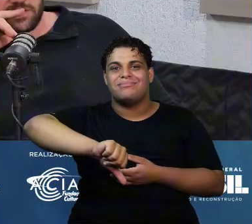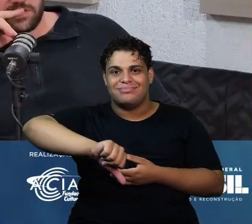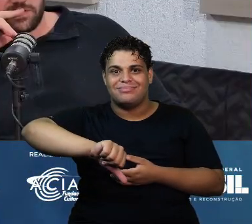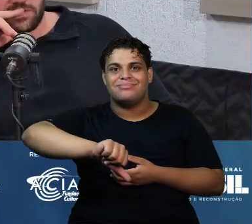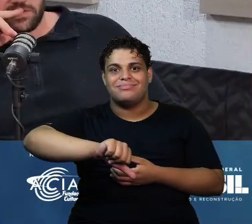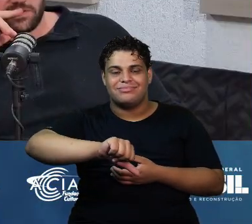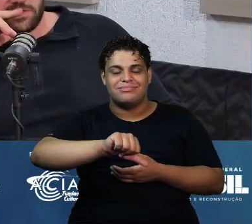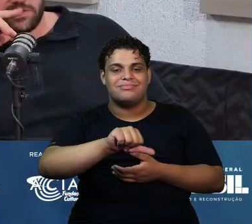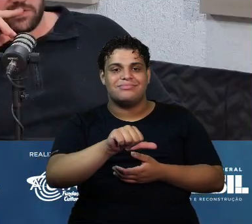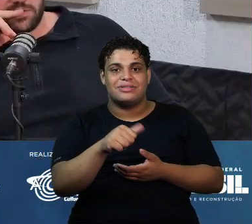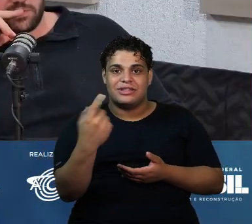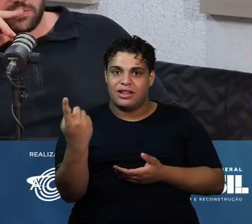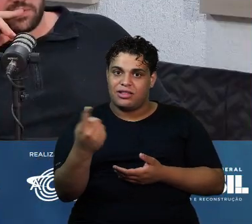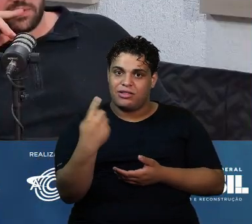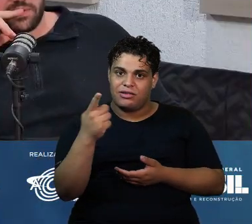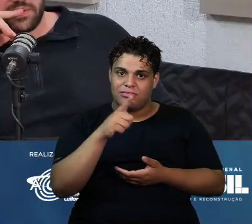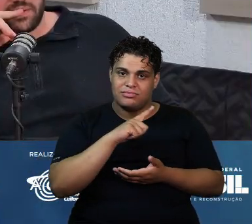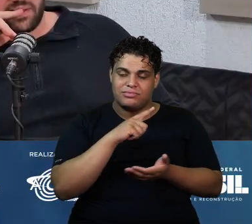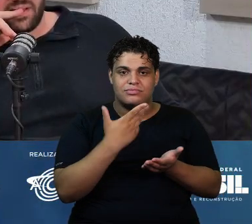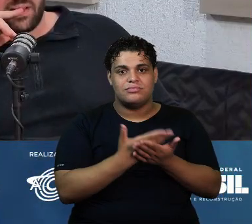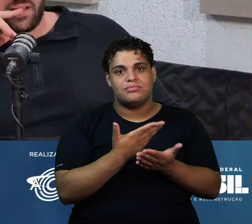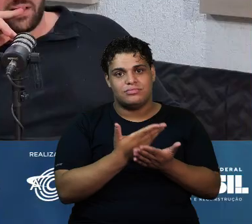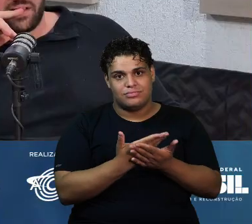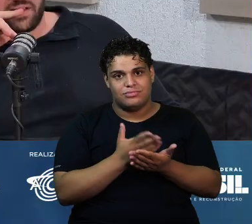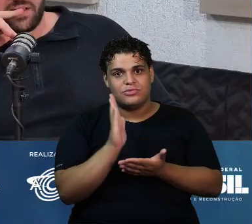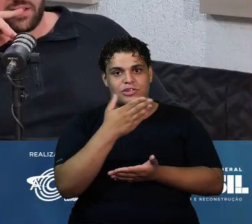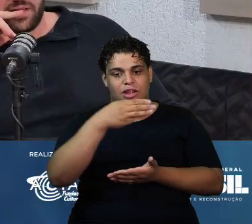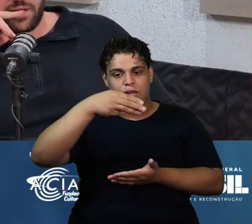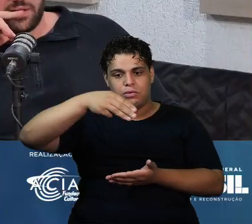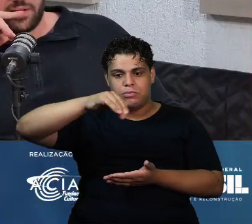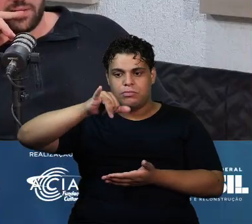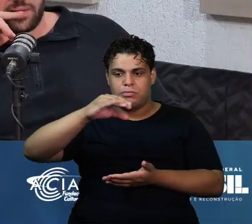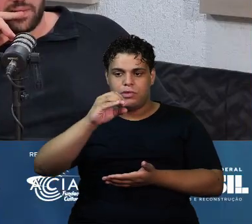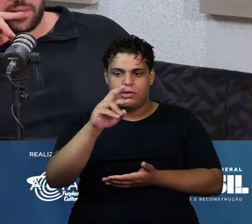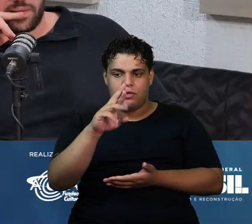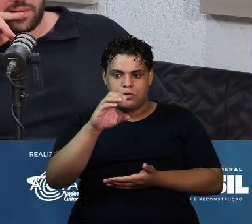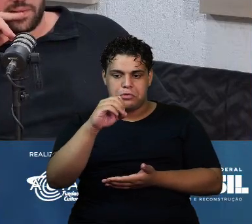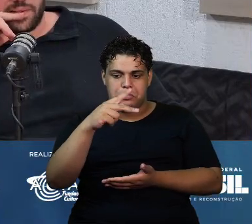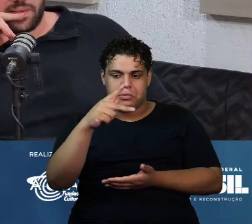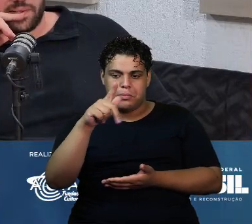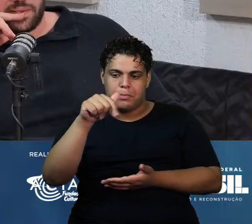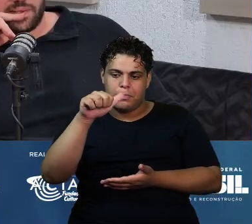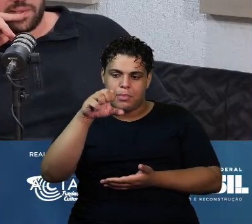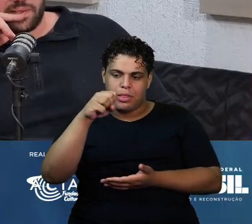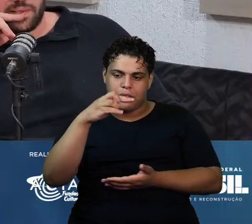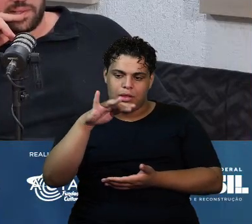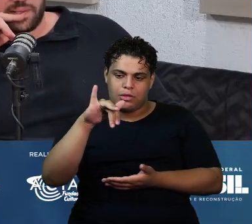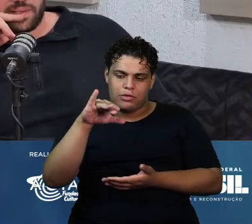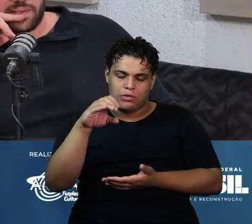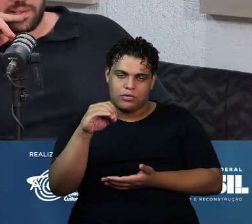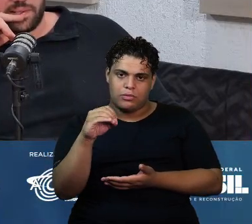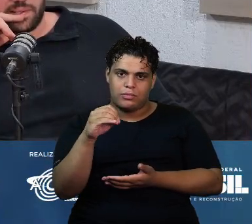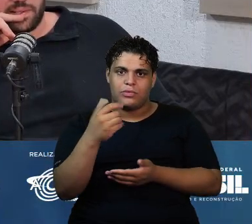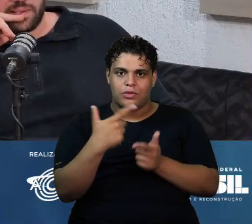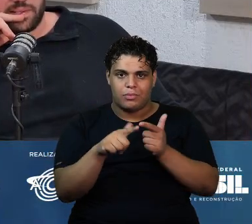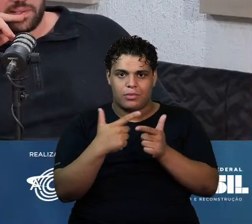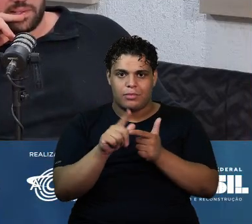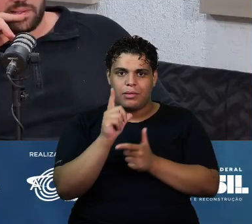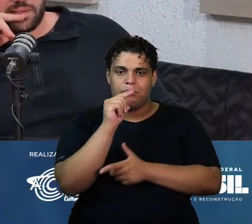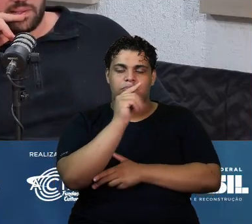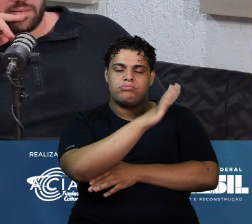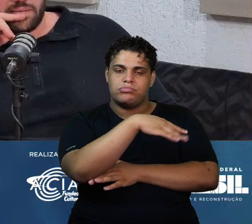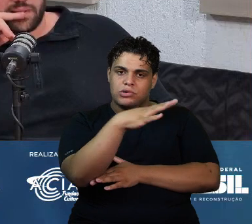já comprovando a questão do microplástico e o problema que ele está trazendo não só para a fauna marinha e para a saúde dos